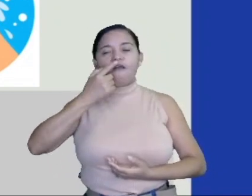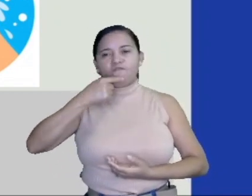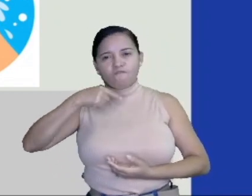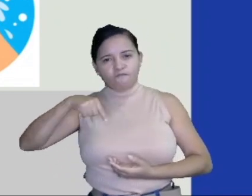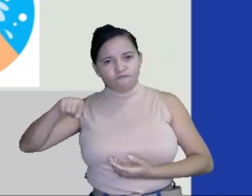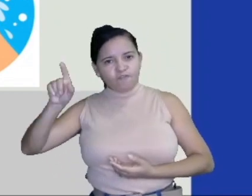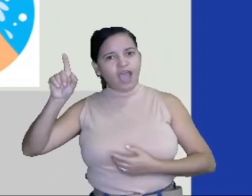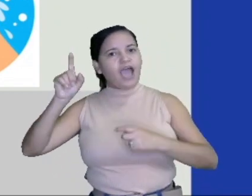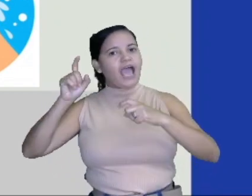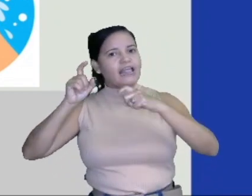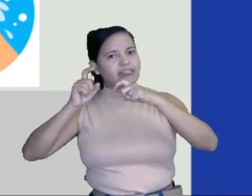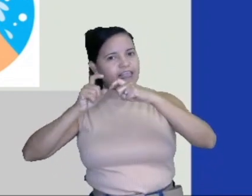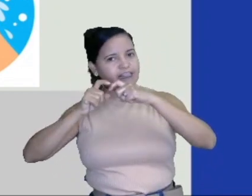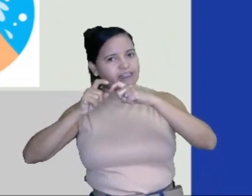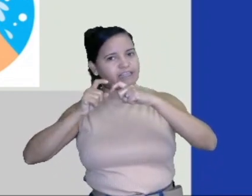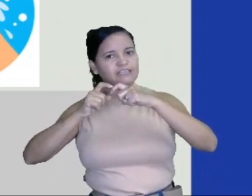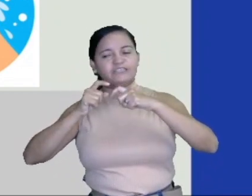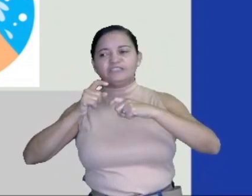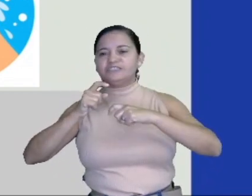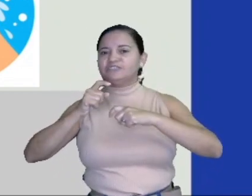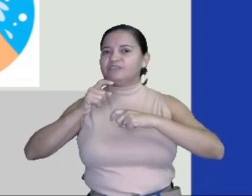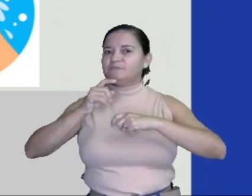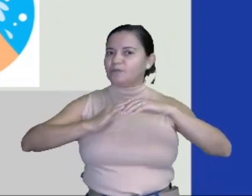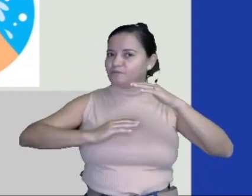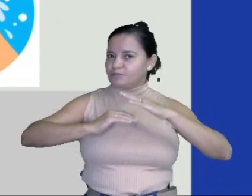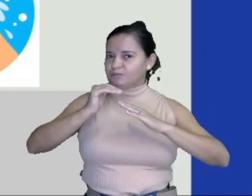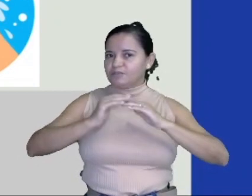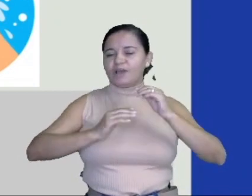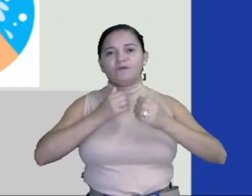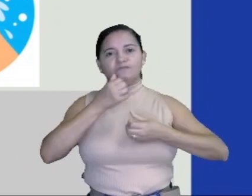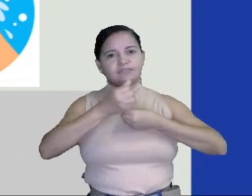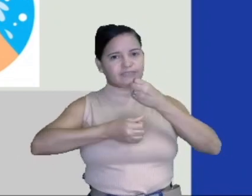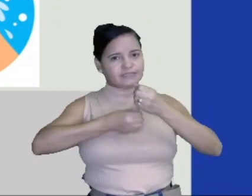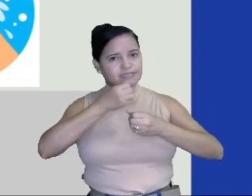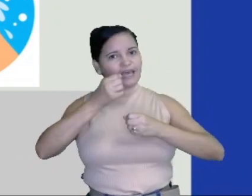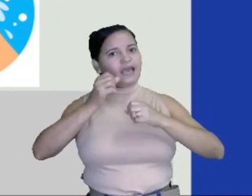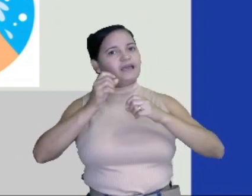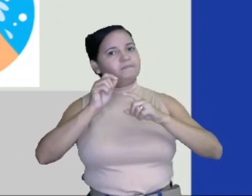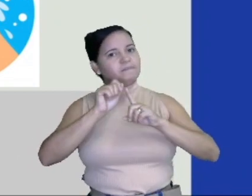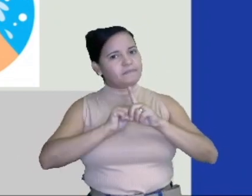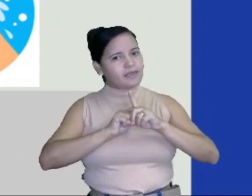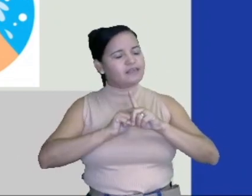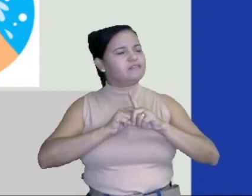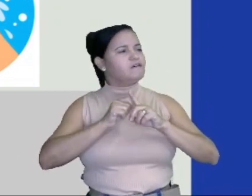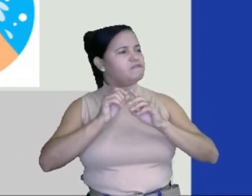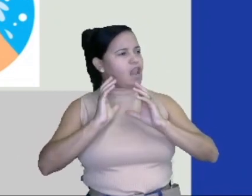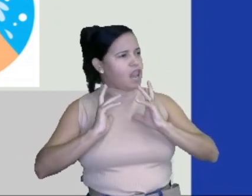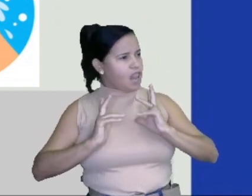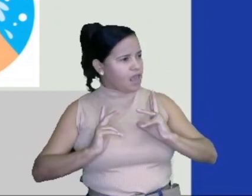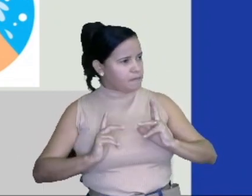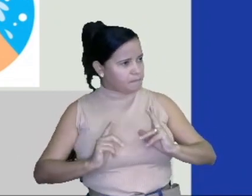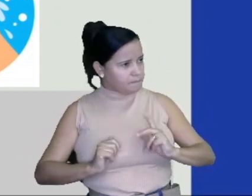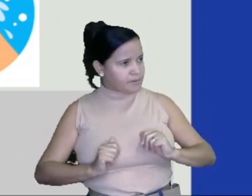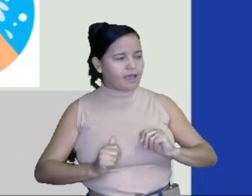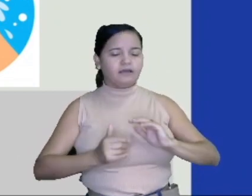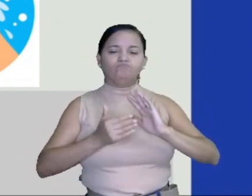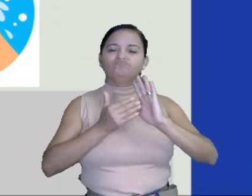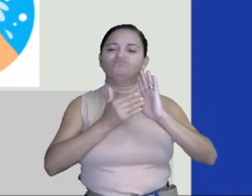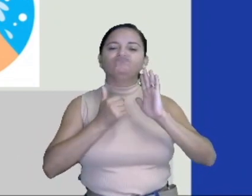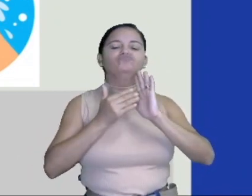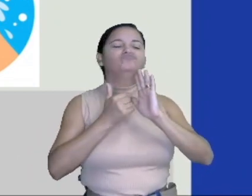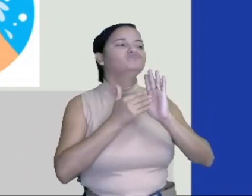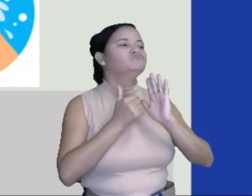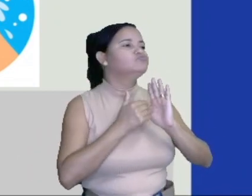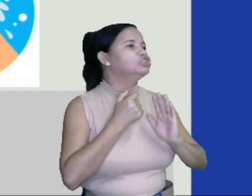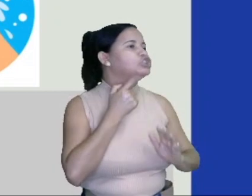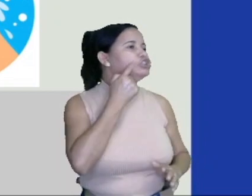no dentista com frequência, no mínimo a cada 6 meses, ele vai fazer uma limpeza adequada para tirar todas